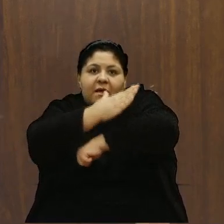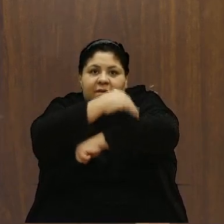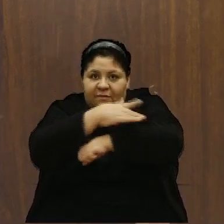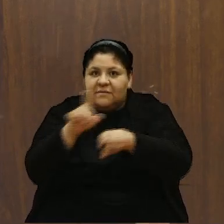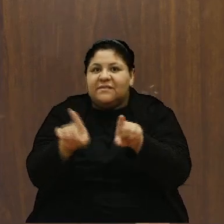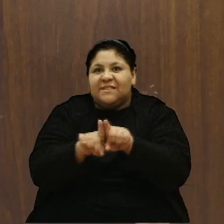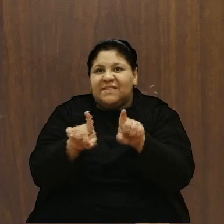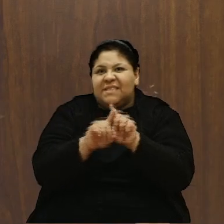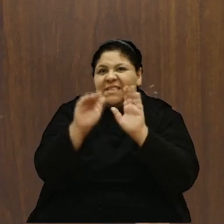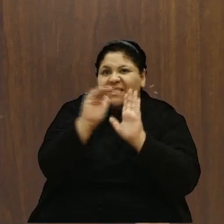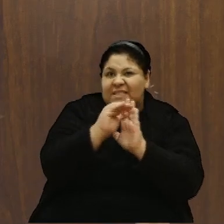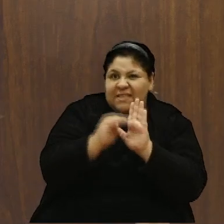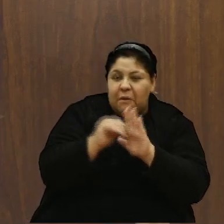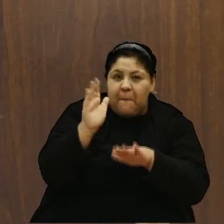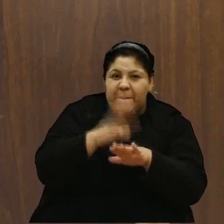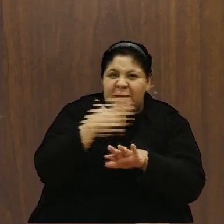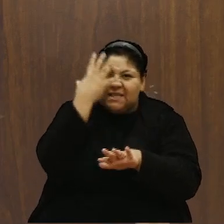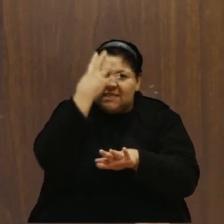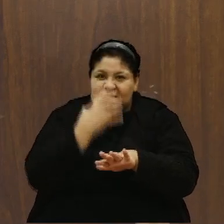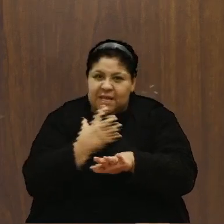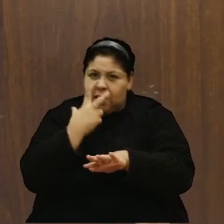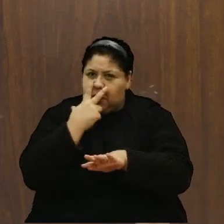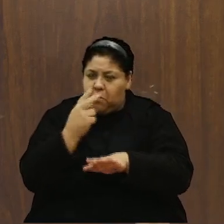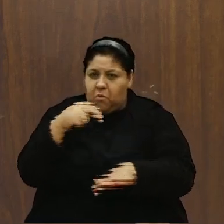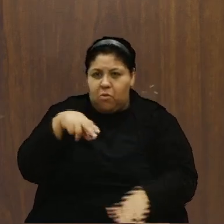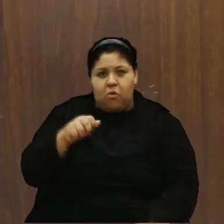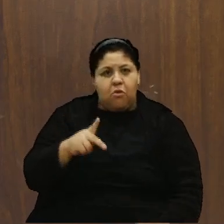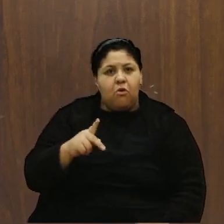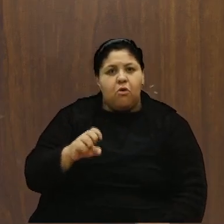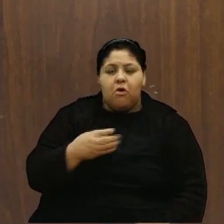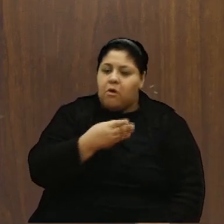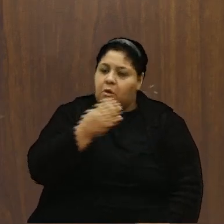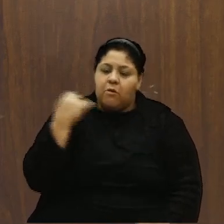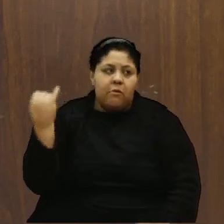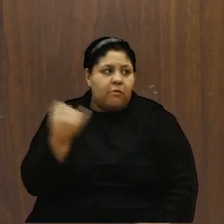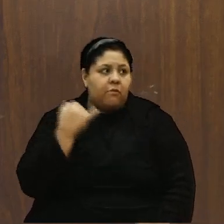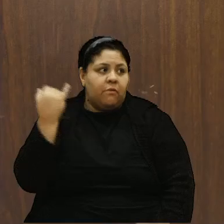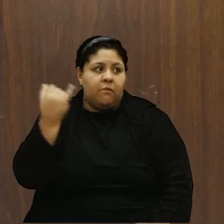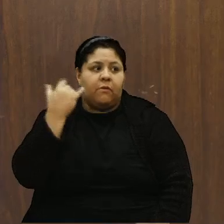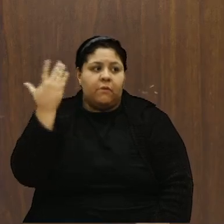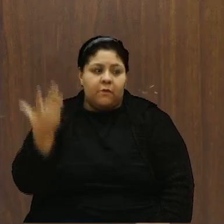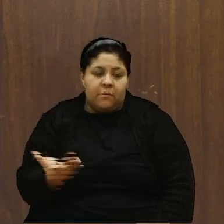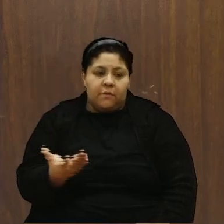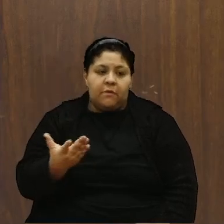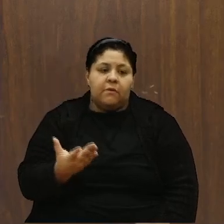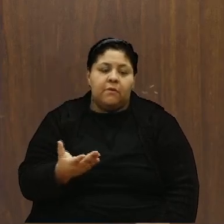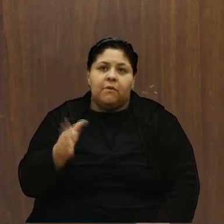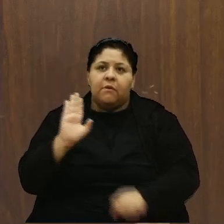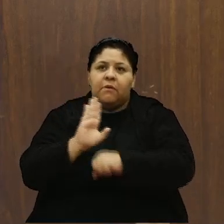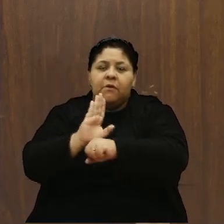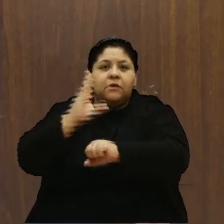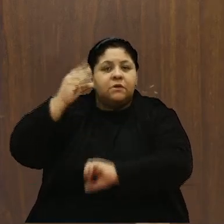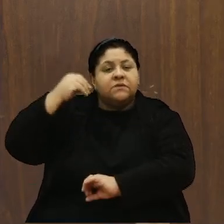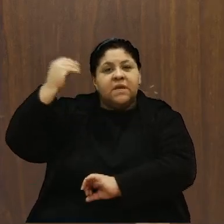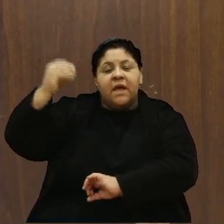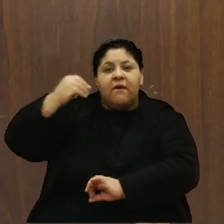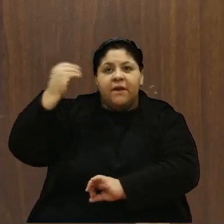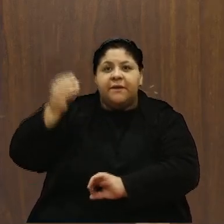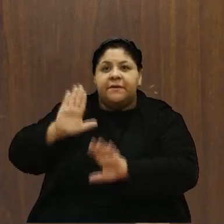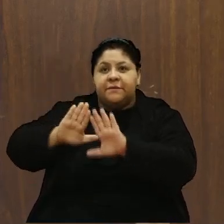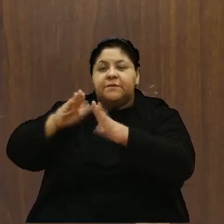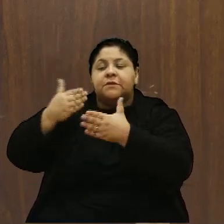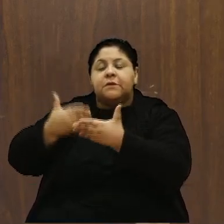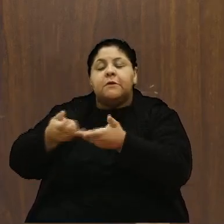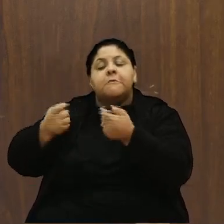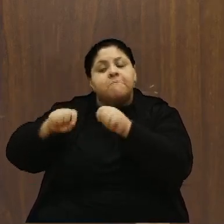questões de programas mais sérios, como esse do NAP, que é extremamente importante, o auxílio psicológico dentro das nossas escolas